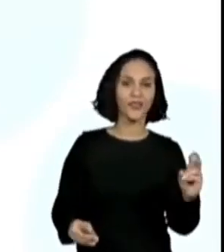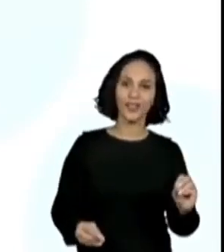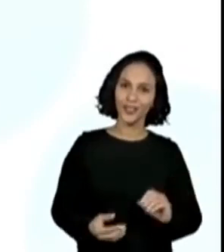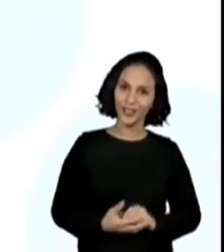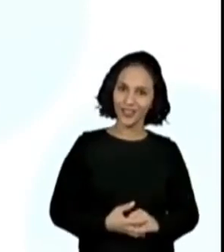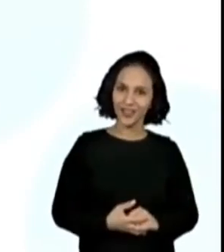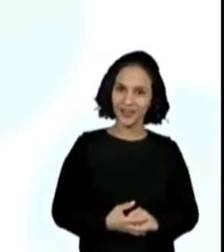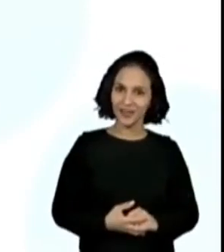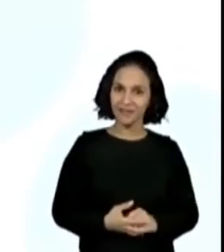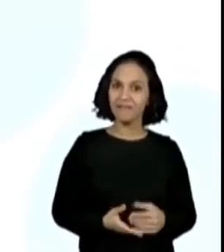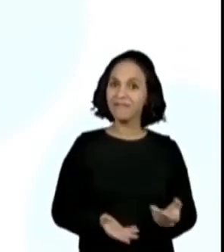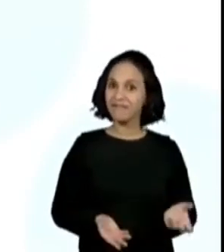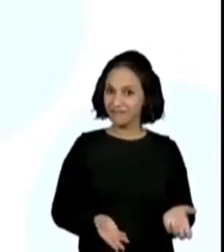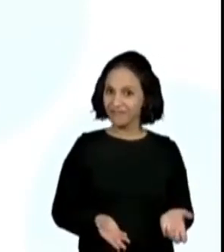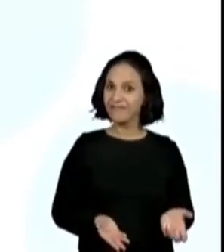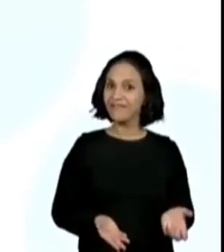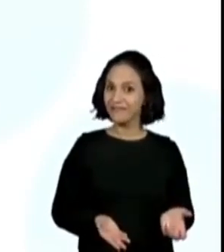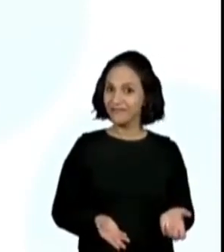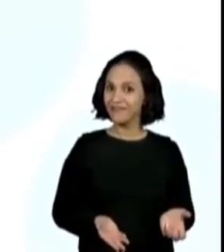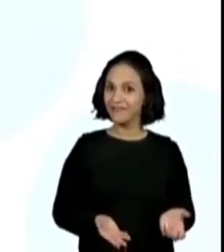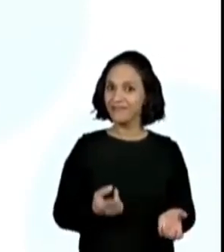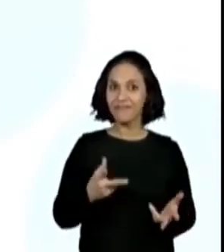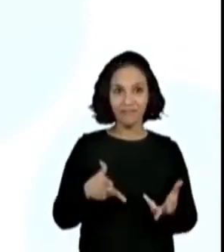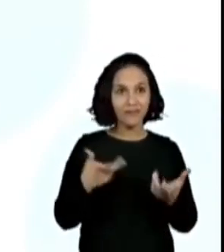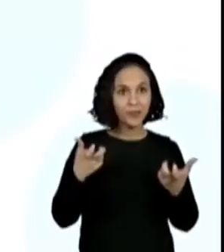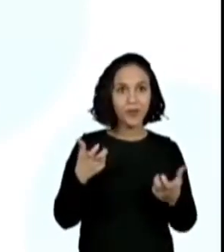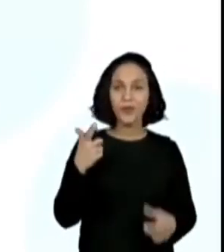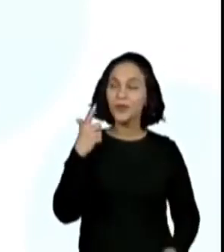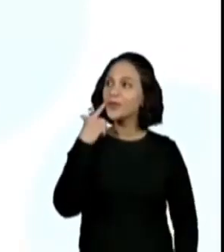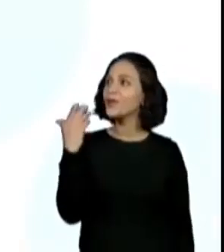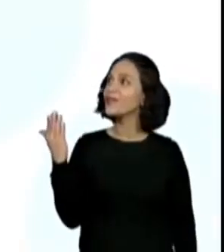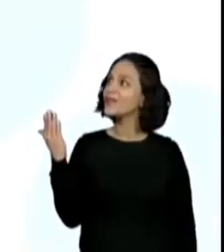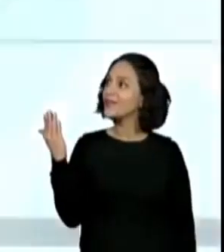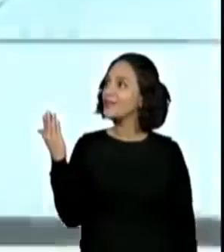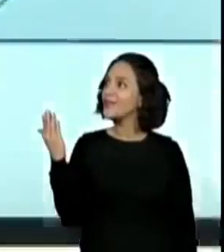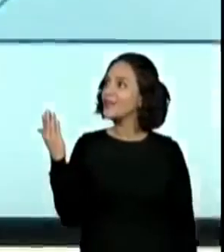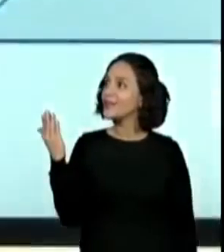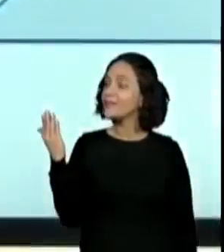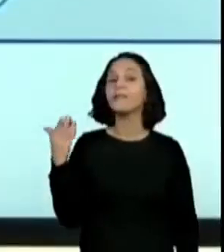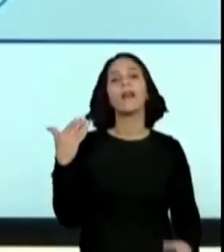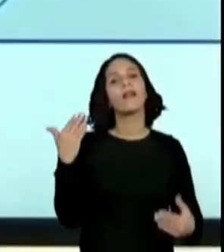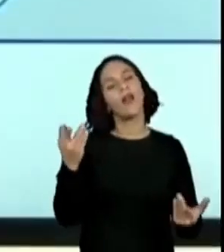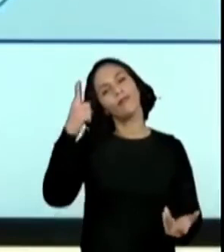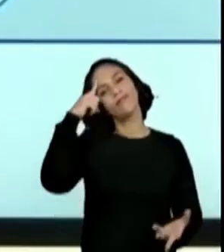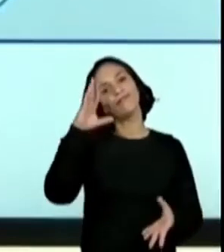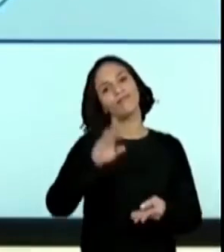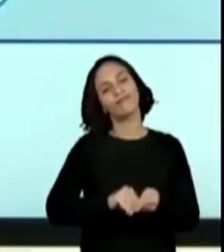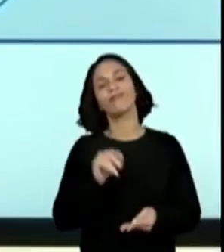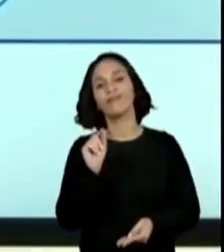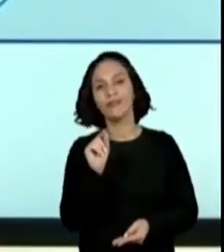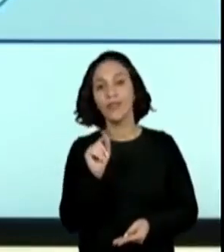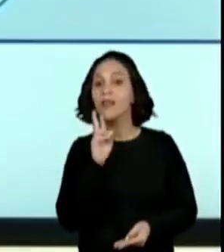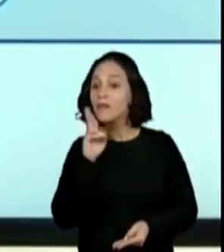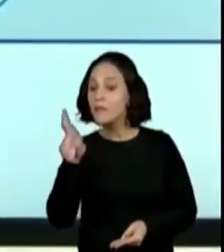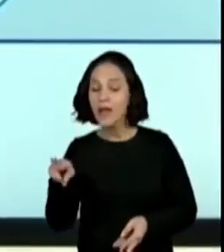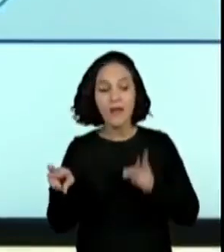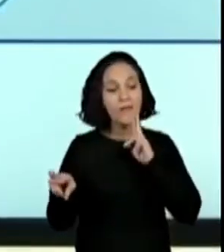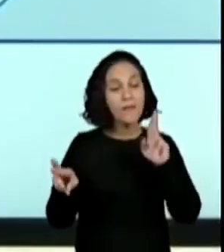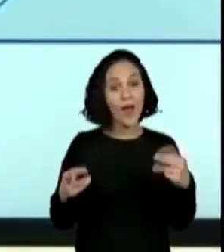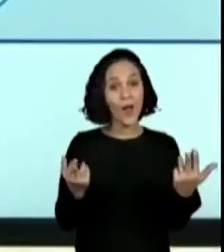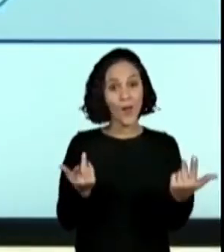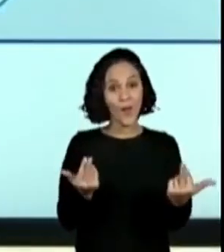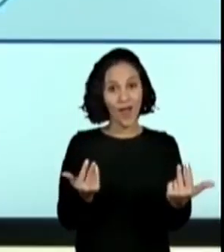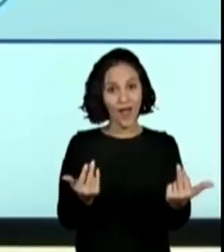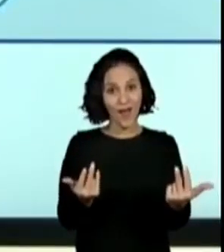20 obtendo a resposta de 120 então já que o resultado dessas duas